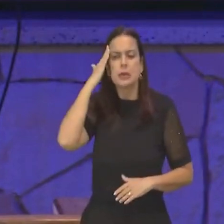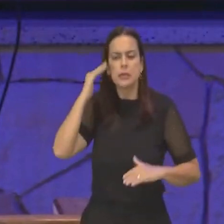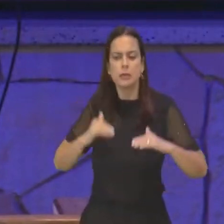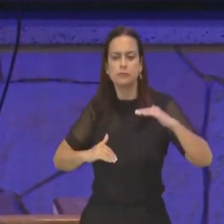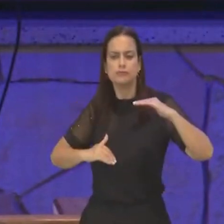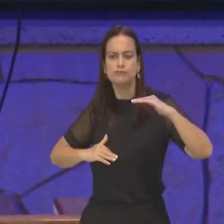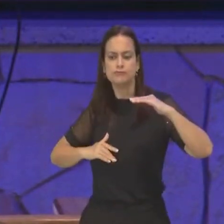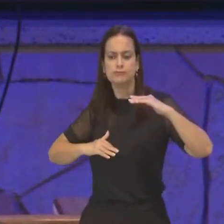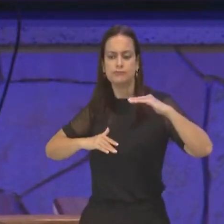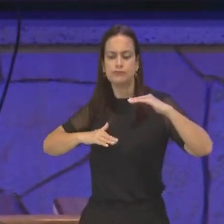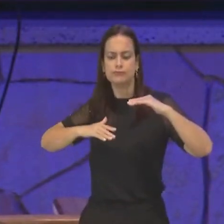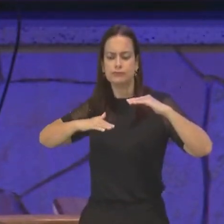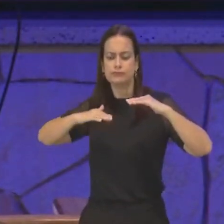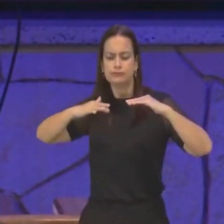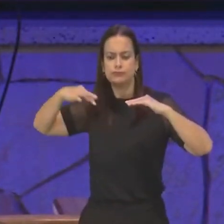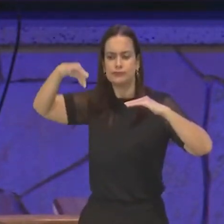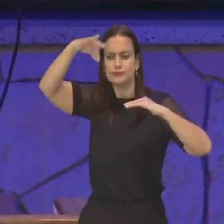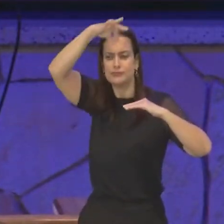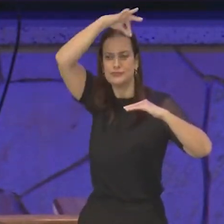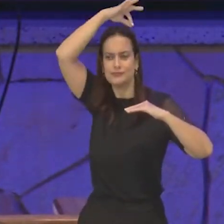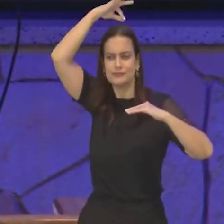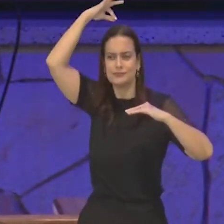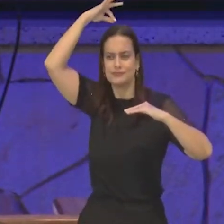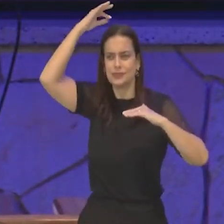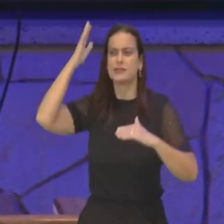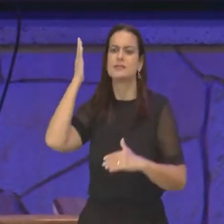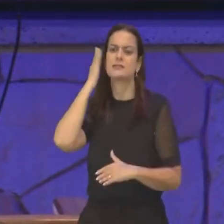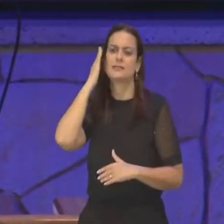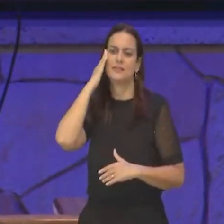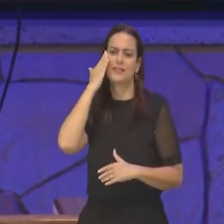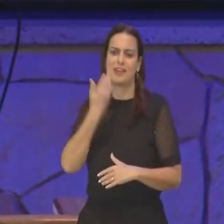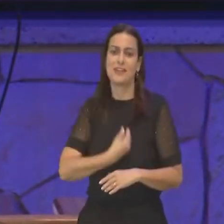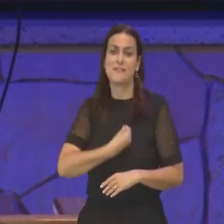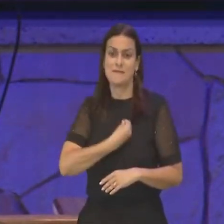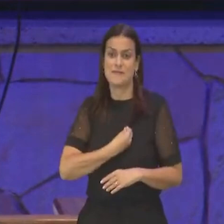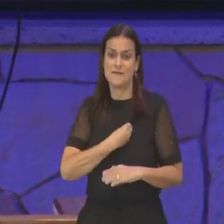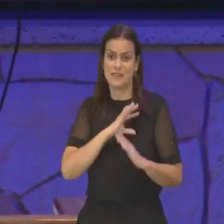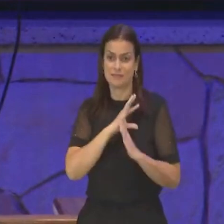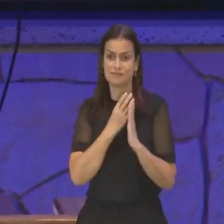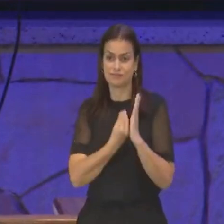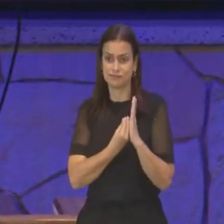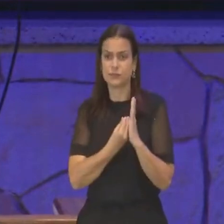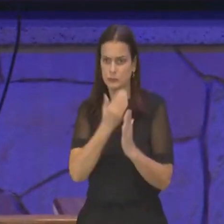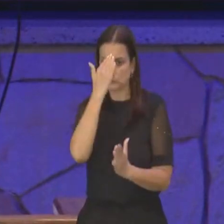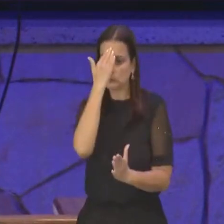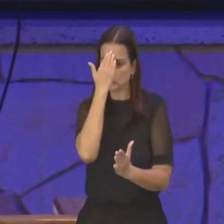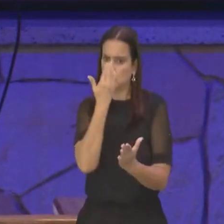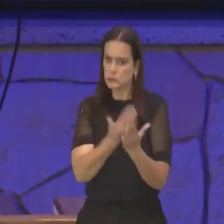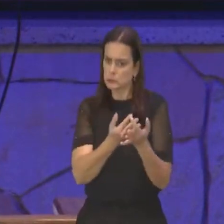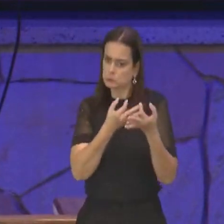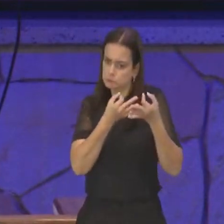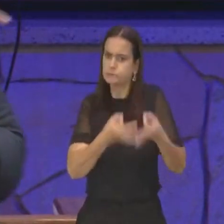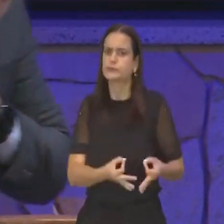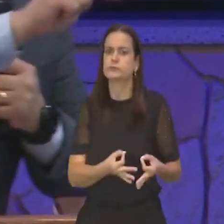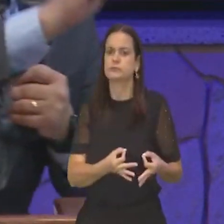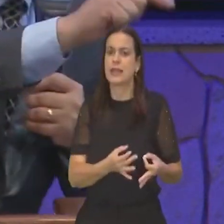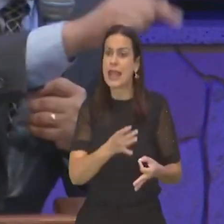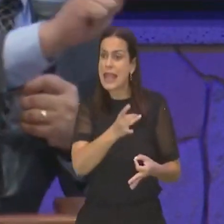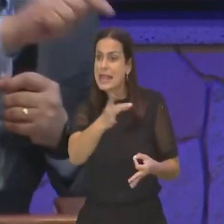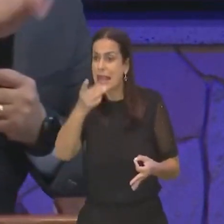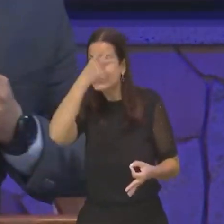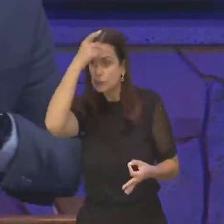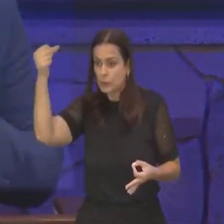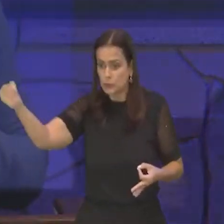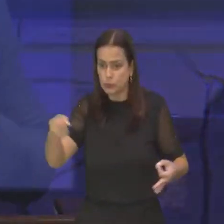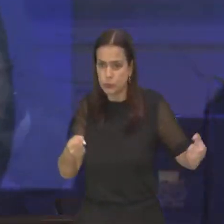pelo Espírito Santo. E eles viviam com as suas convicções de que cada